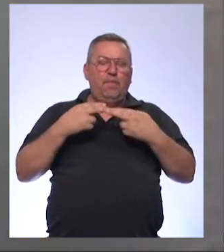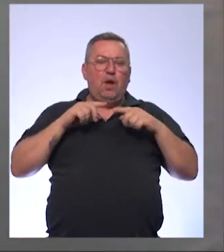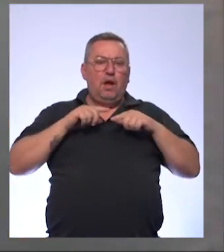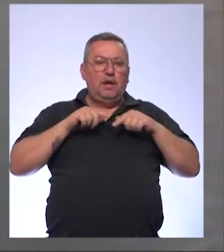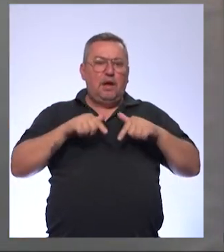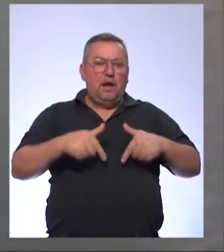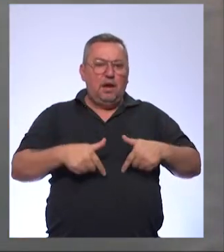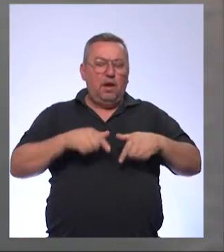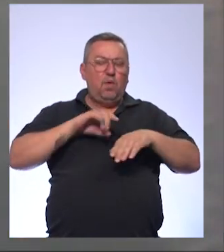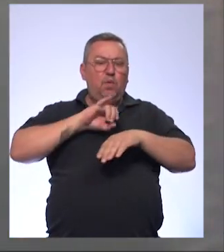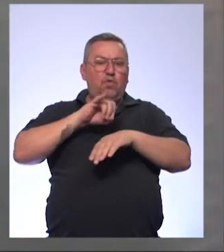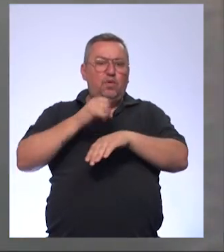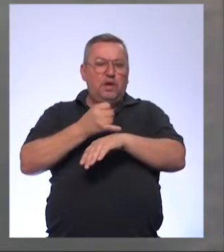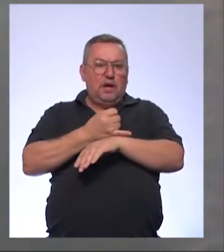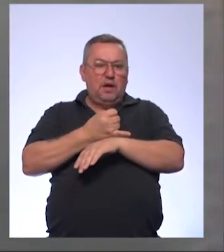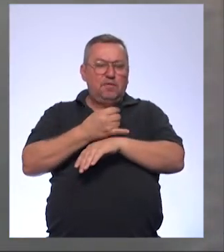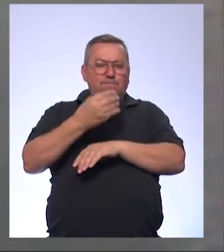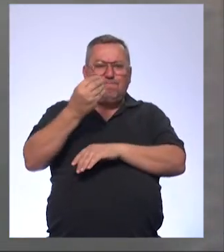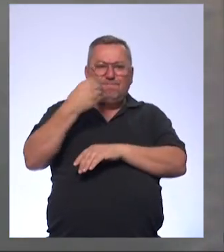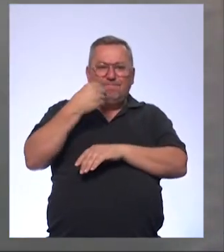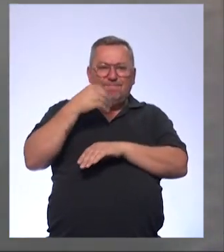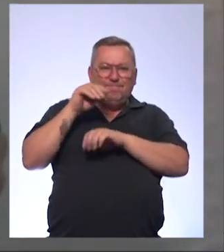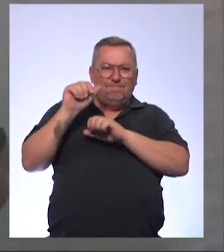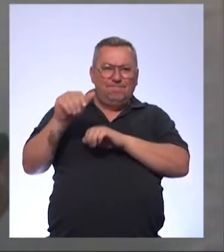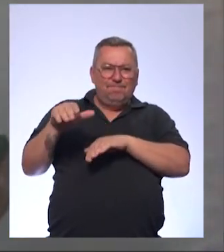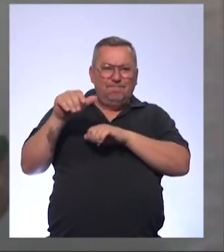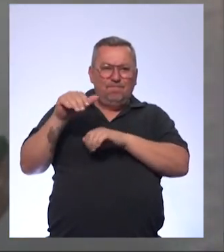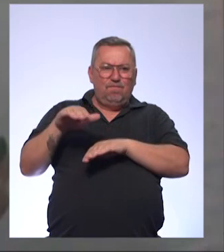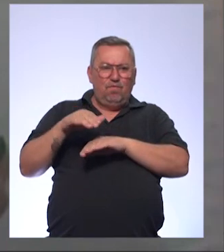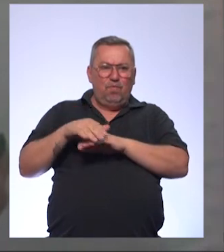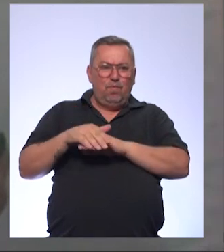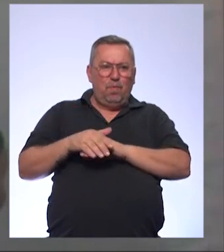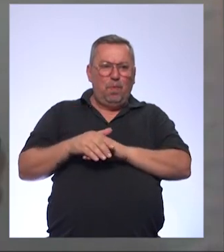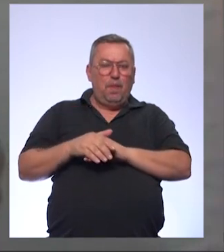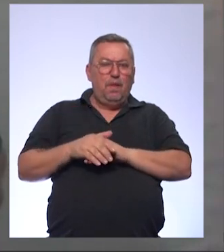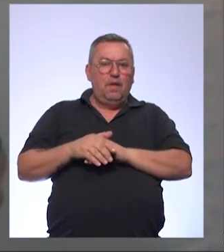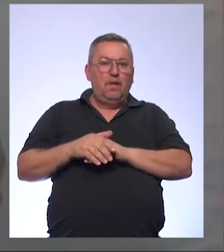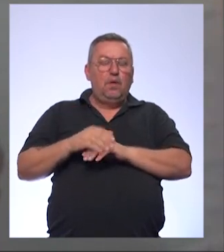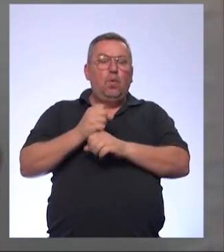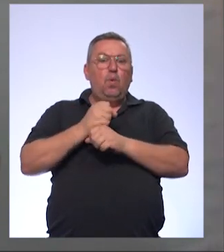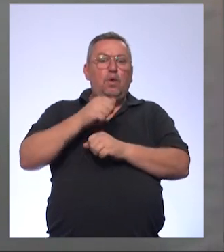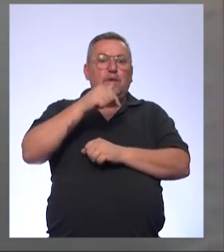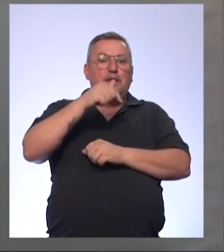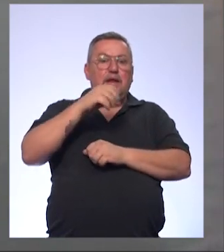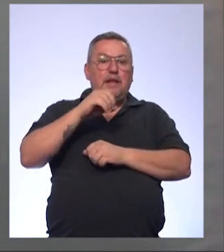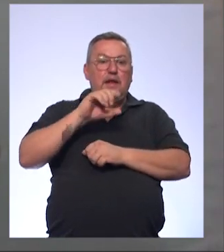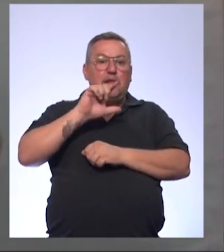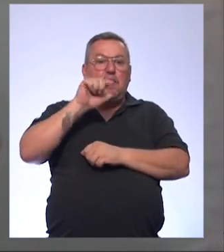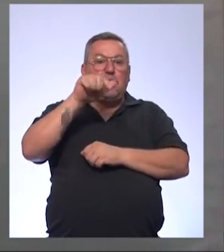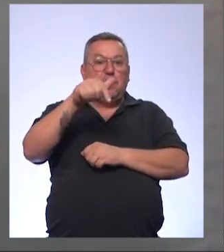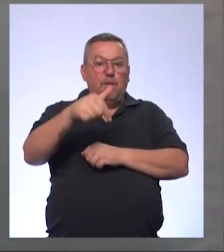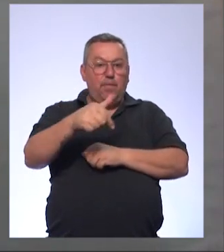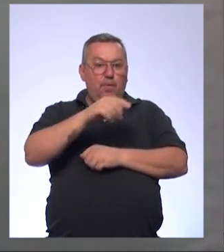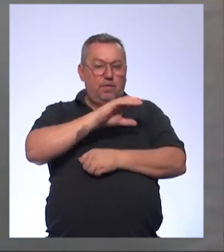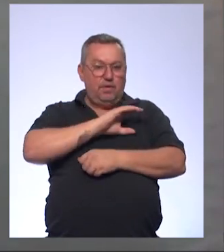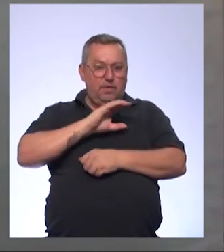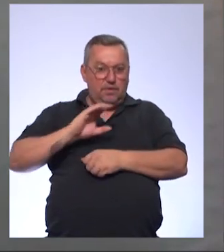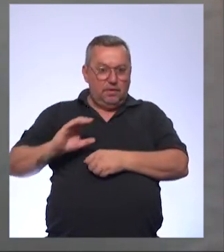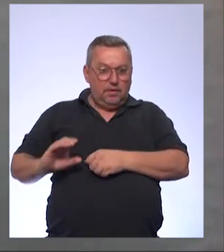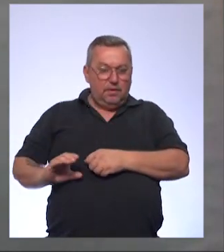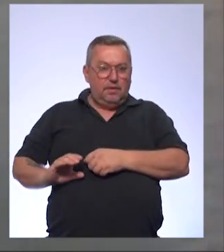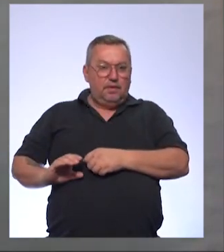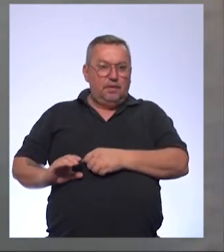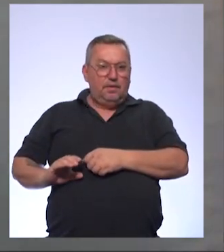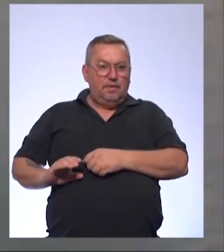enfraqueceu o exército, e em 70 depois de Cristo, o povo hebreu ele